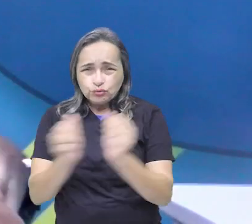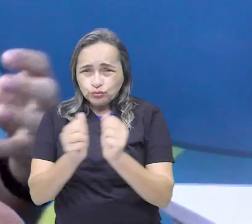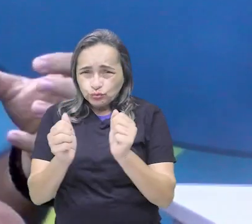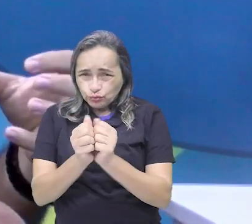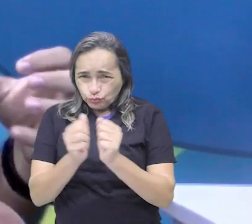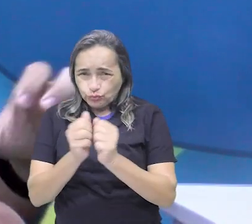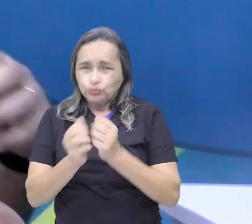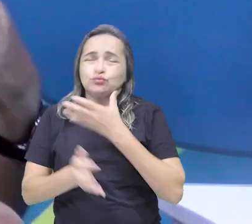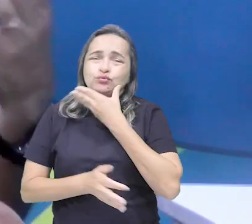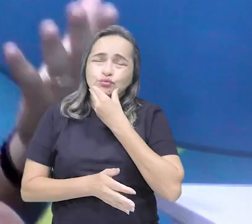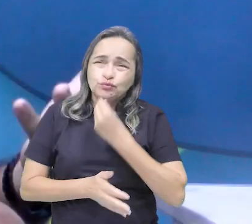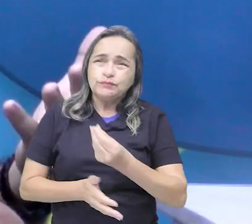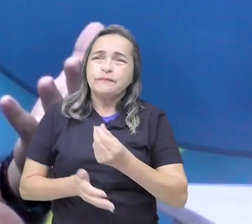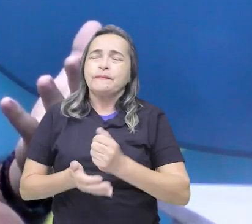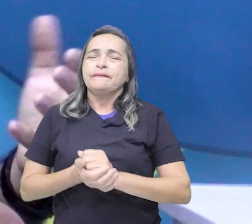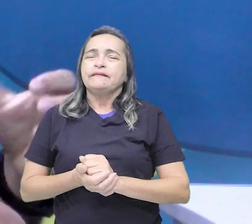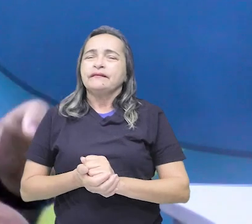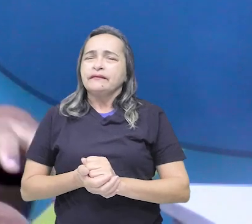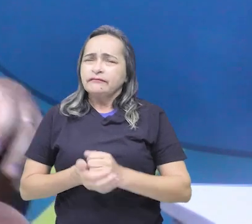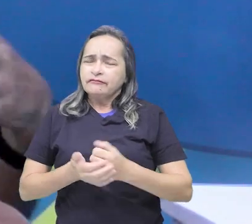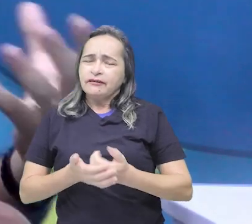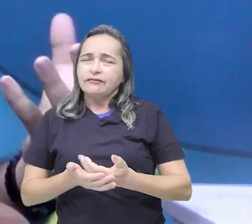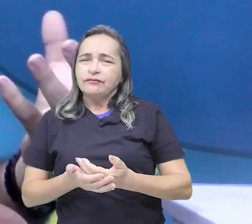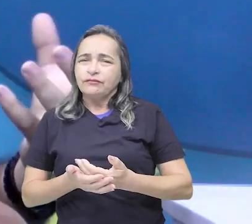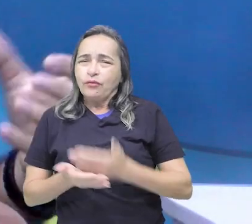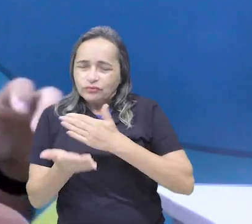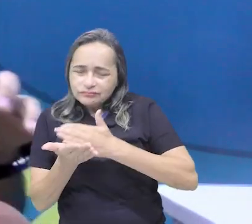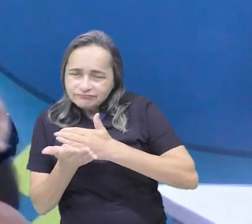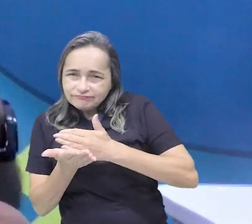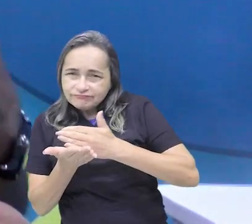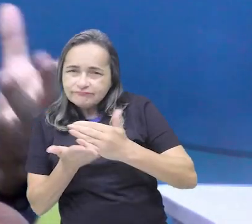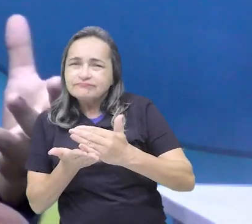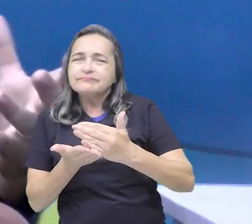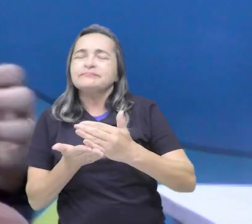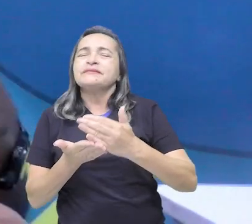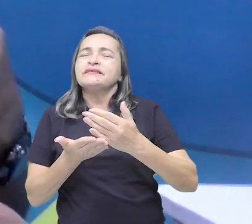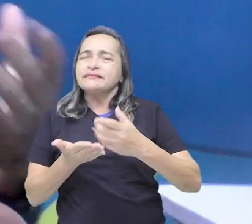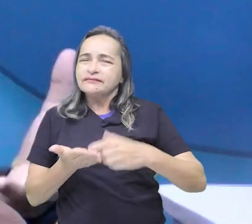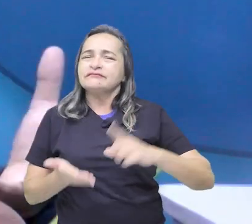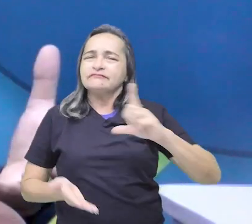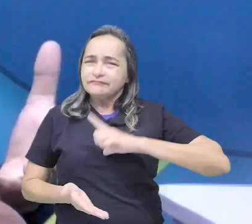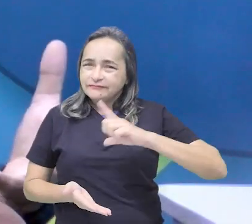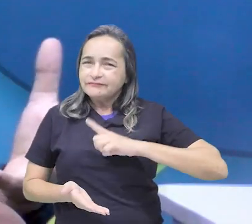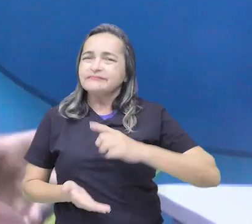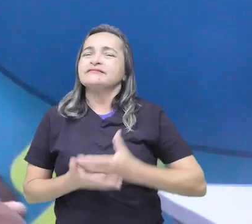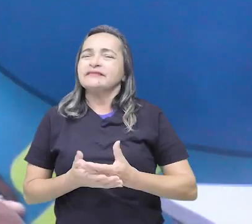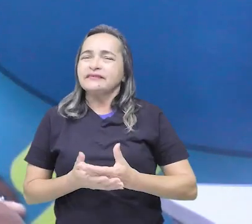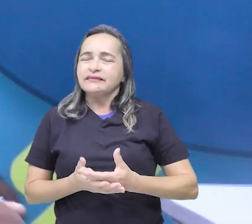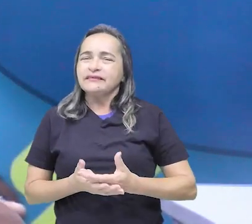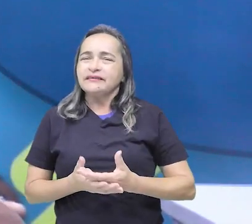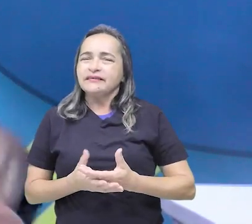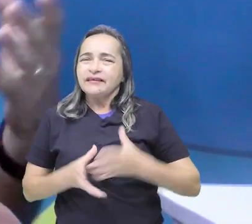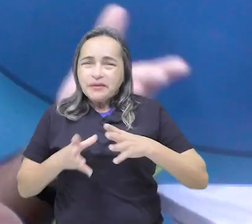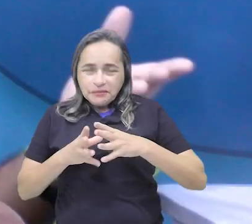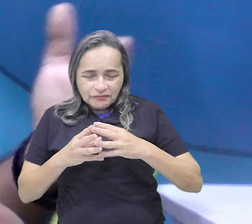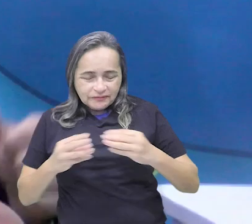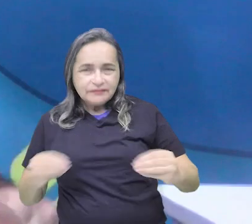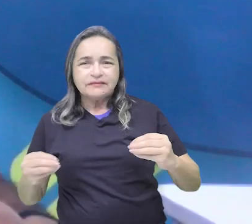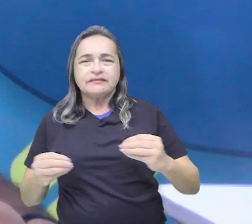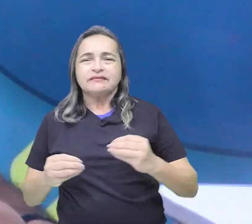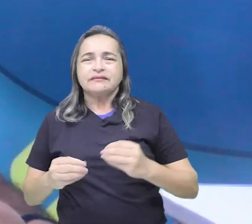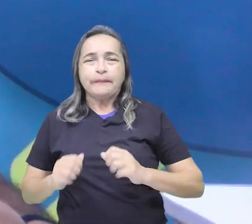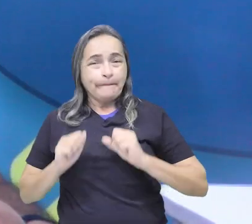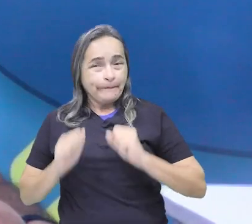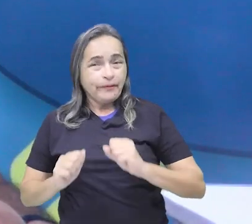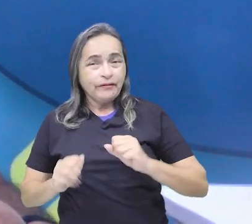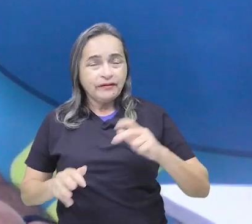precoce, você tem todo um ânimo, porque disso surge toda uma possibilidade para cura, sim? E para uma efetividade